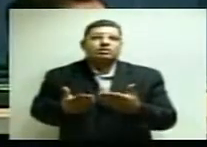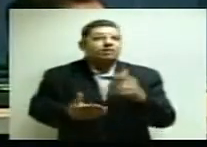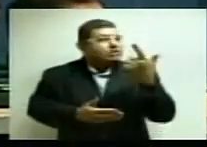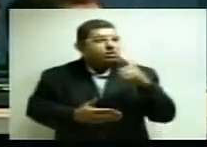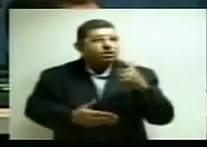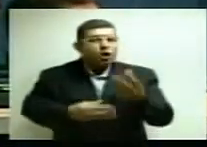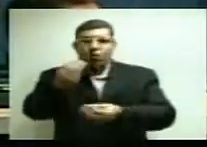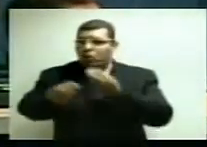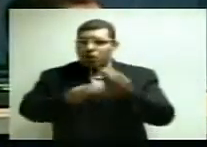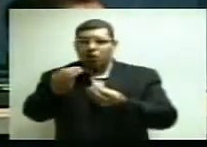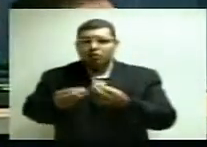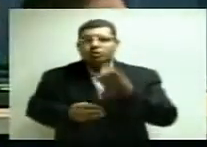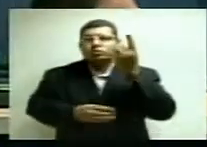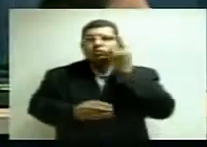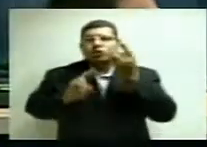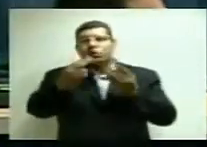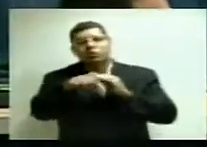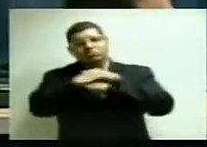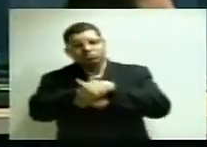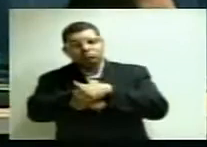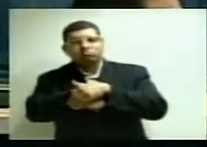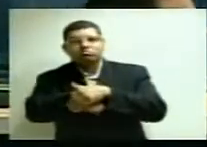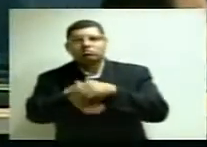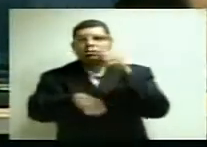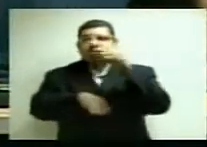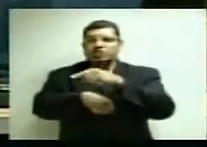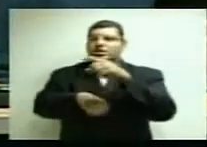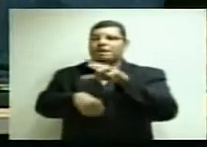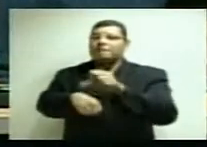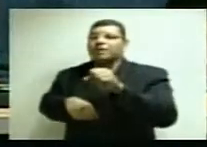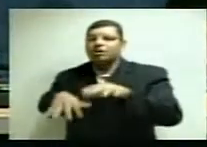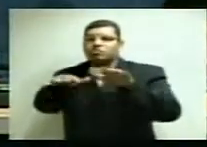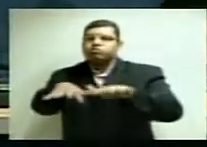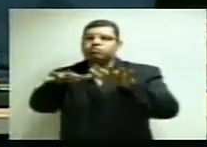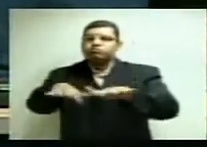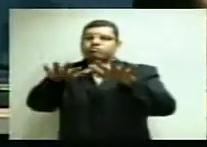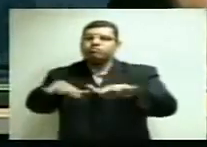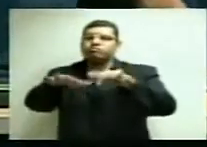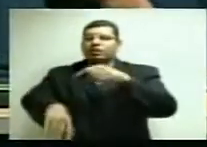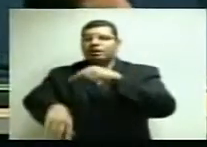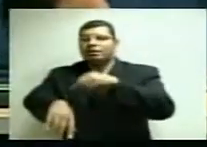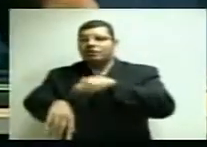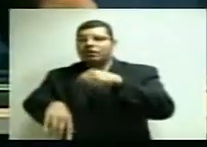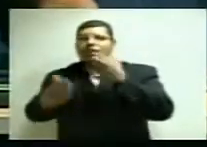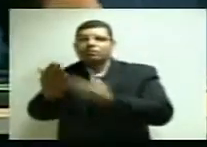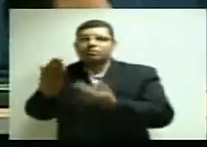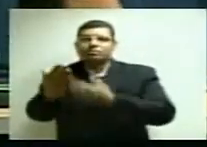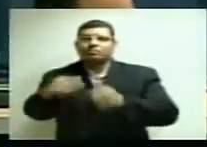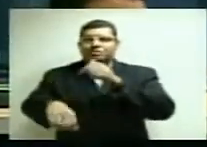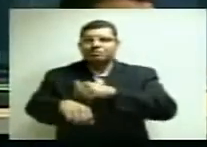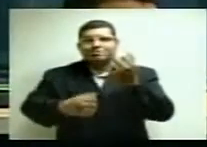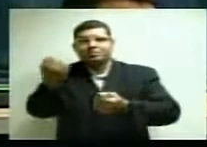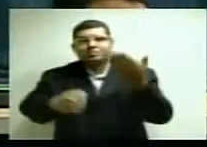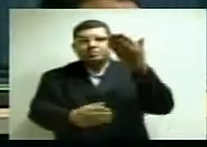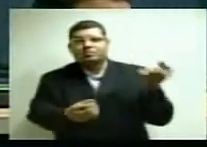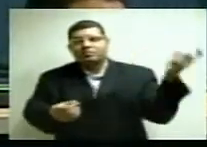não há hora do dia ou da noite que você não perca horas e horas no trânsito